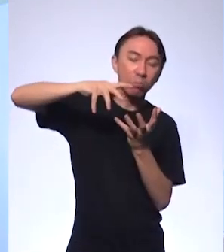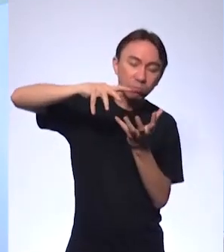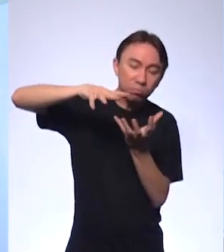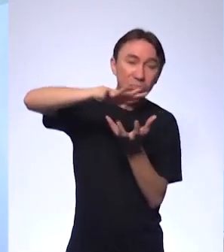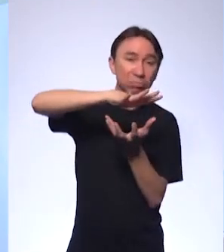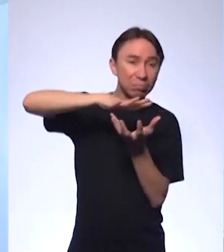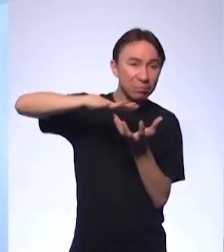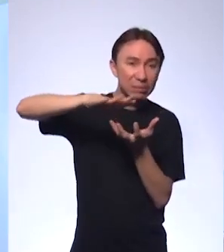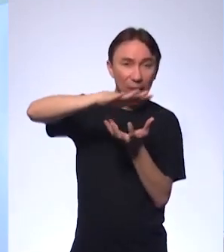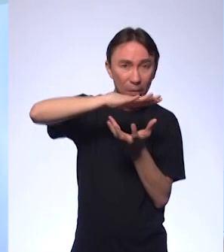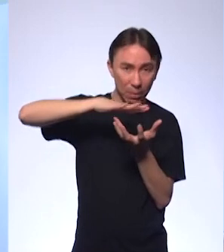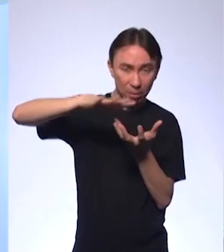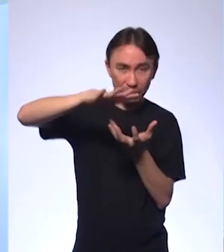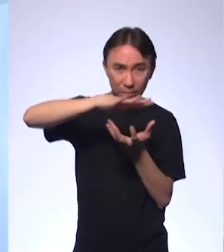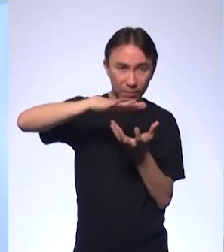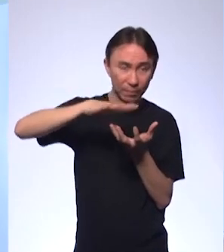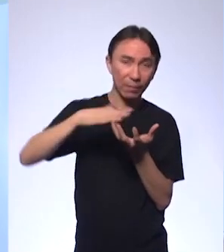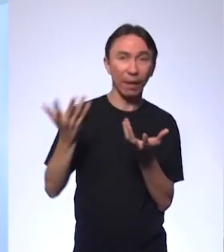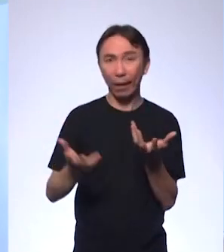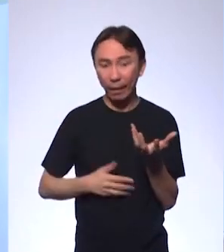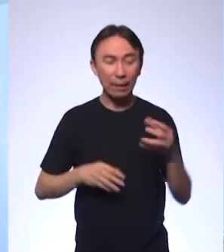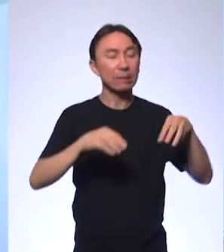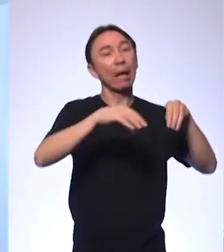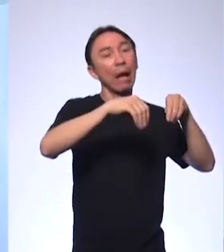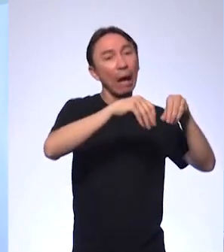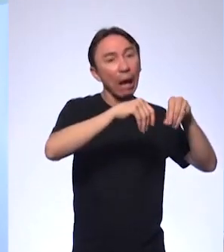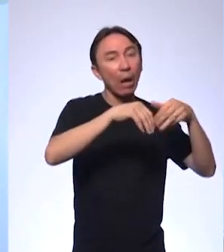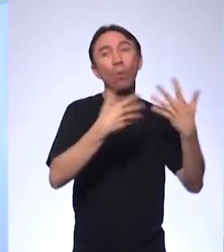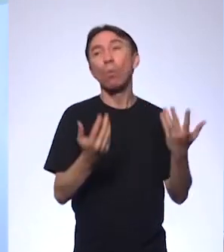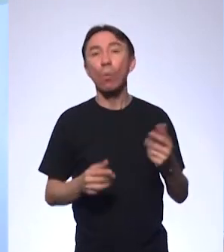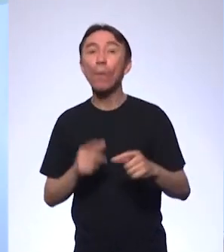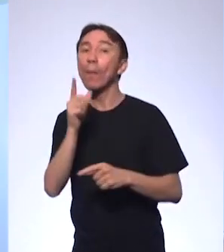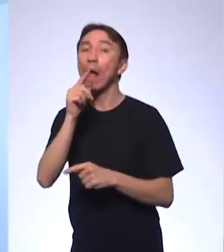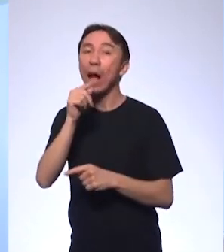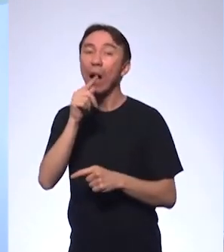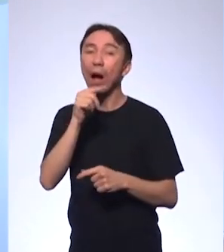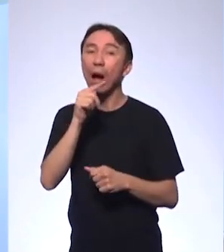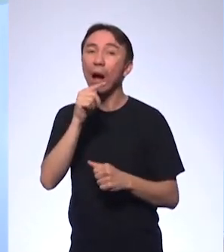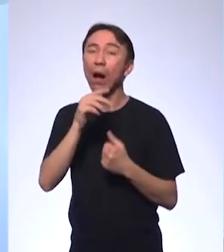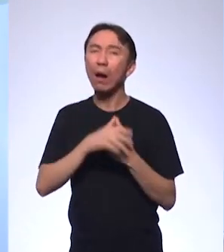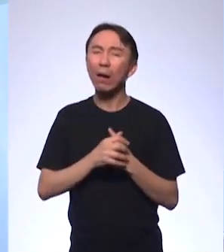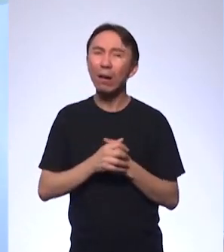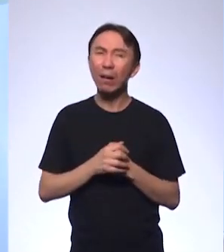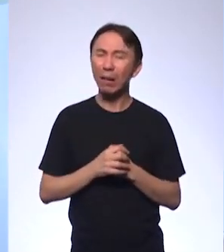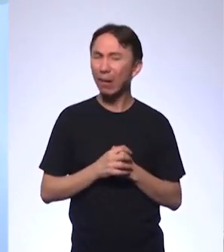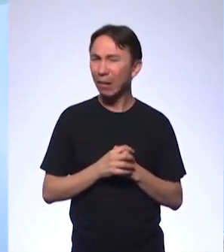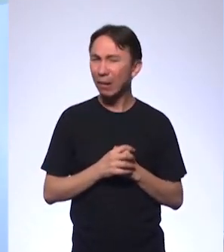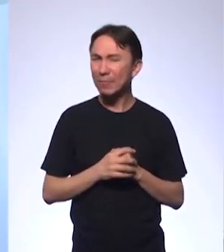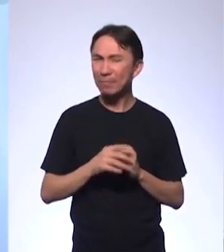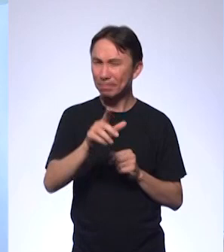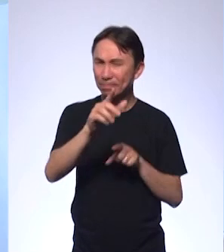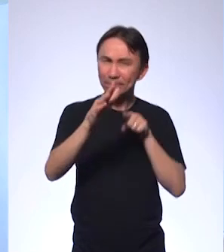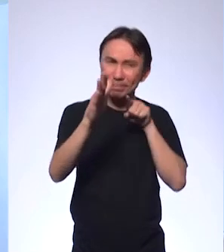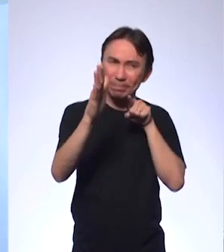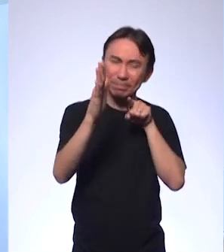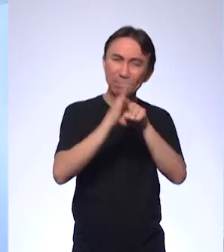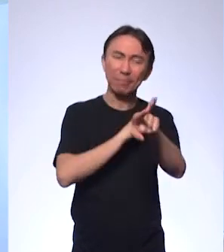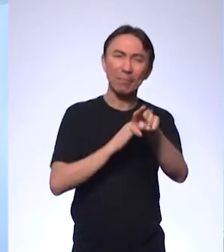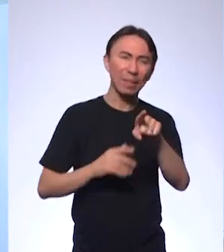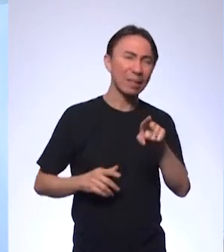sendo ecossistemas ou terrestres ou aquáticos, será que existe